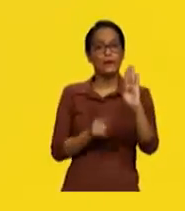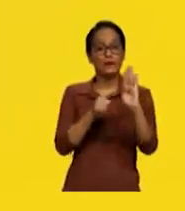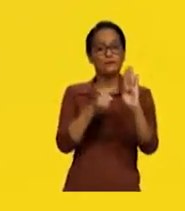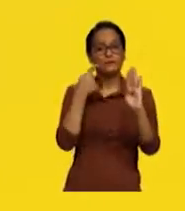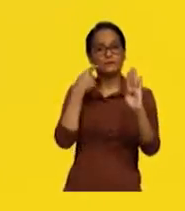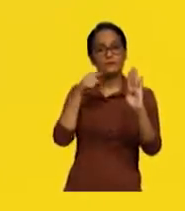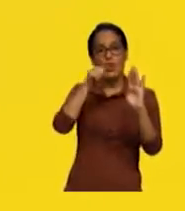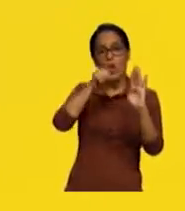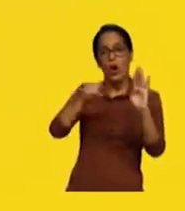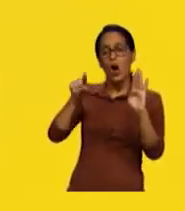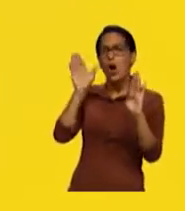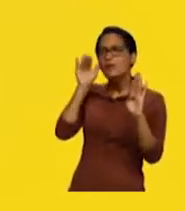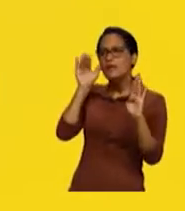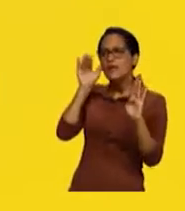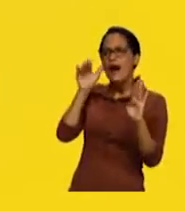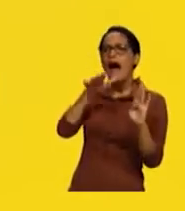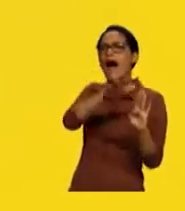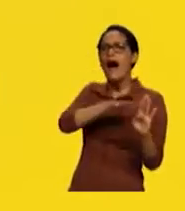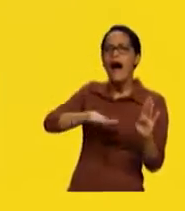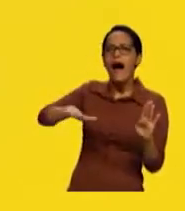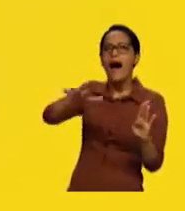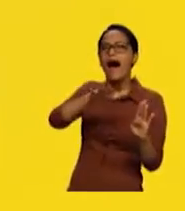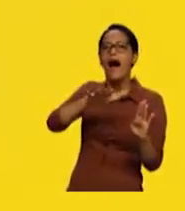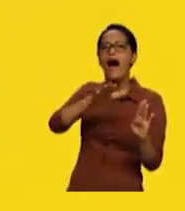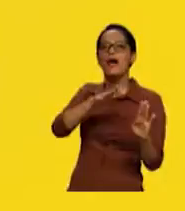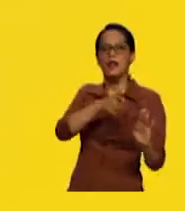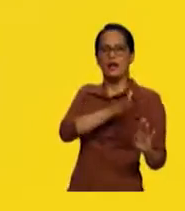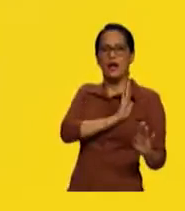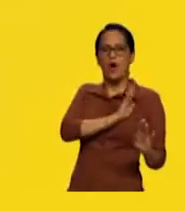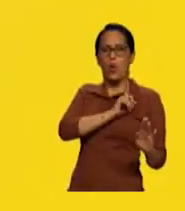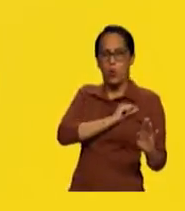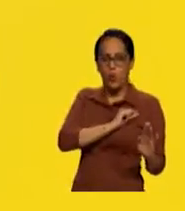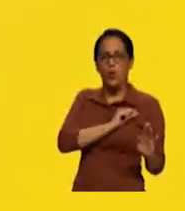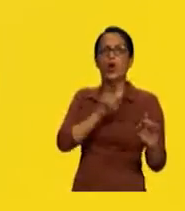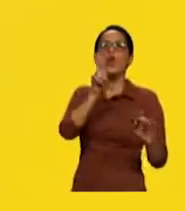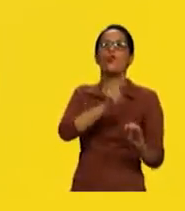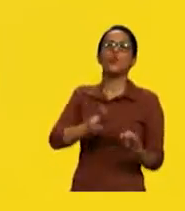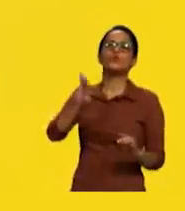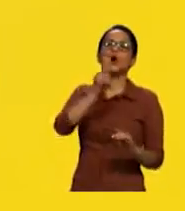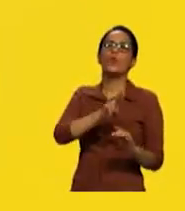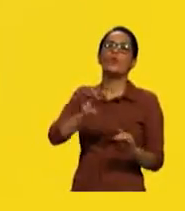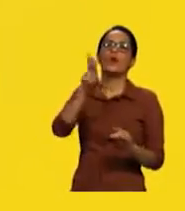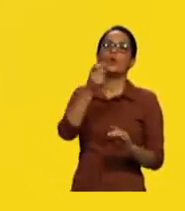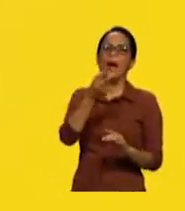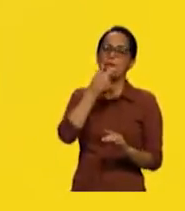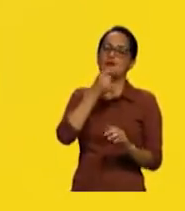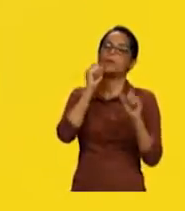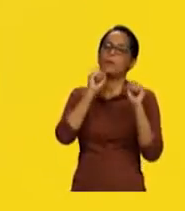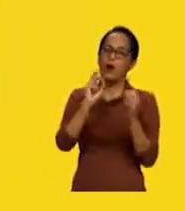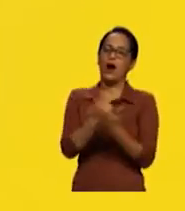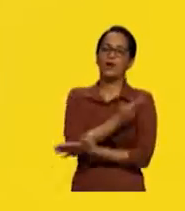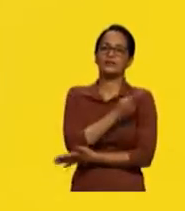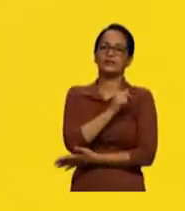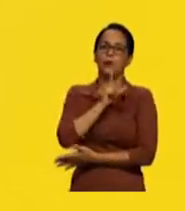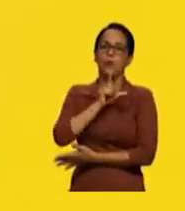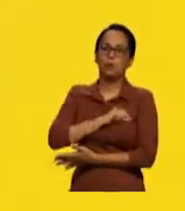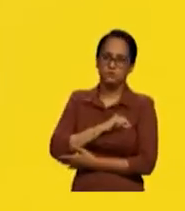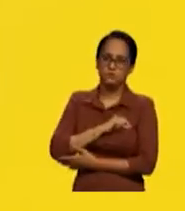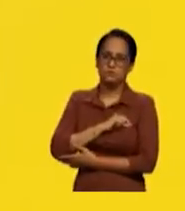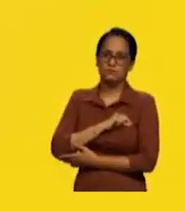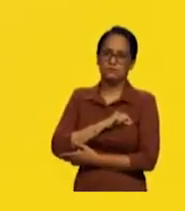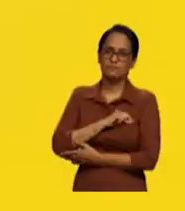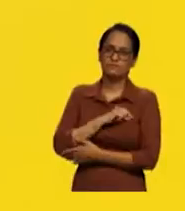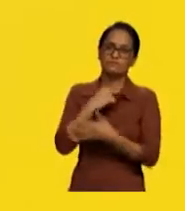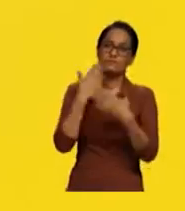infarto, ela vai ser maior com o uso de anabolizante em ambas as hipóteses, o que